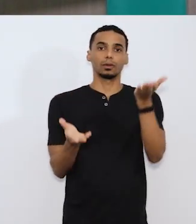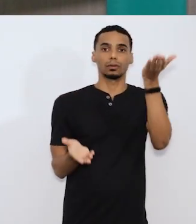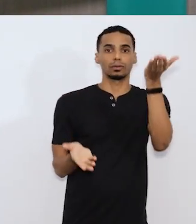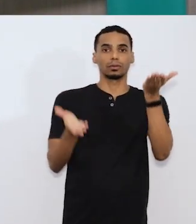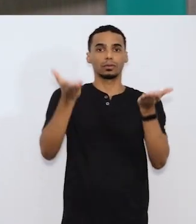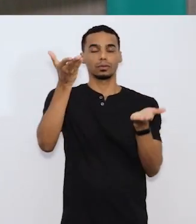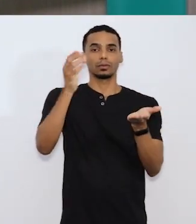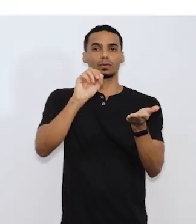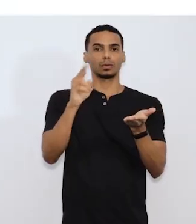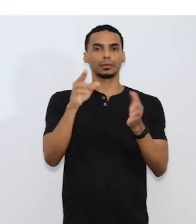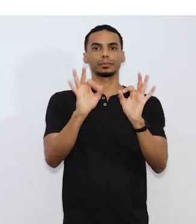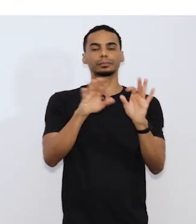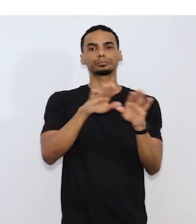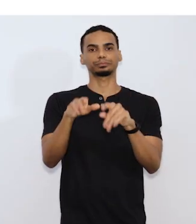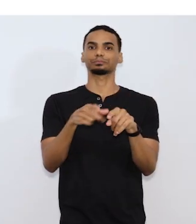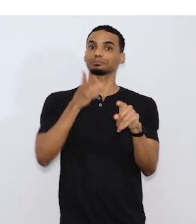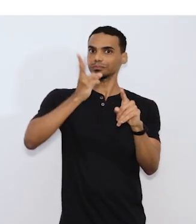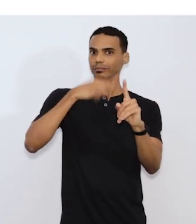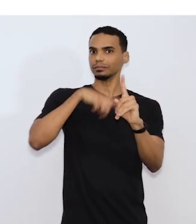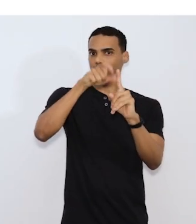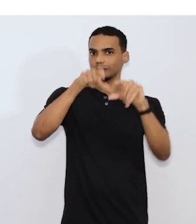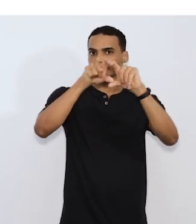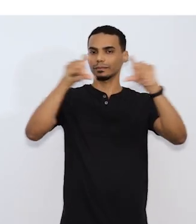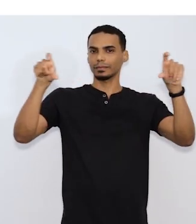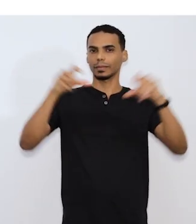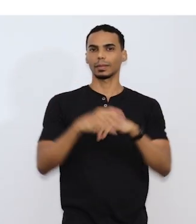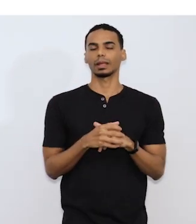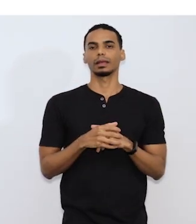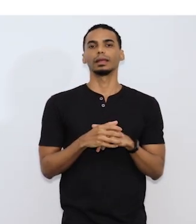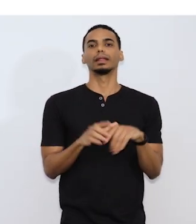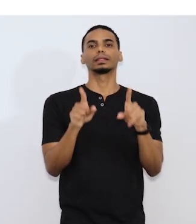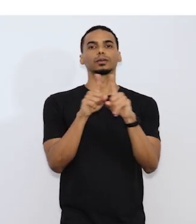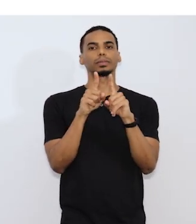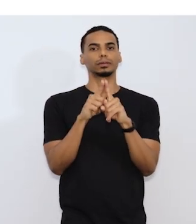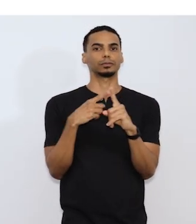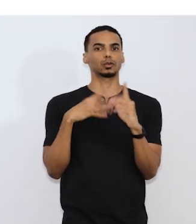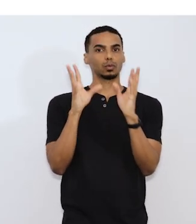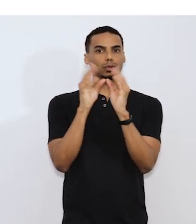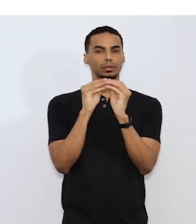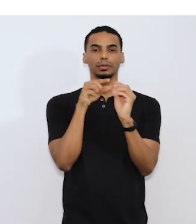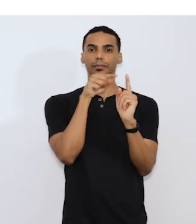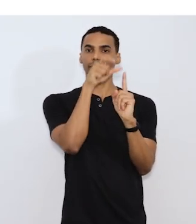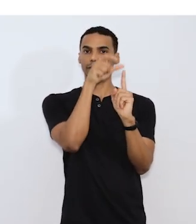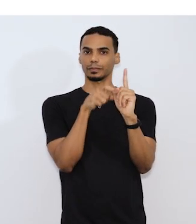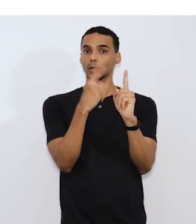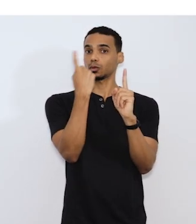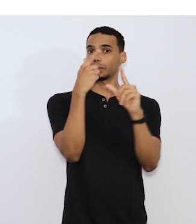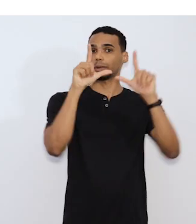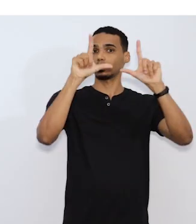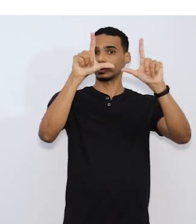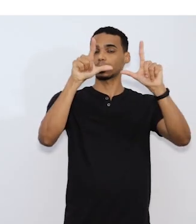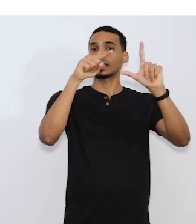ou outra. Ainda com Mafalda na mesma tirinha. É possível concluir que Mafalda, no primeiro quadrinho,